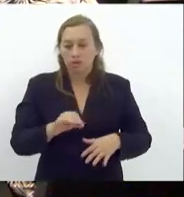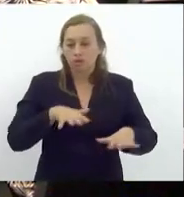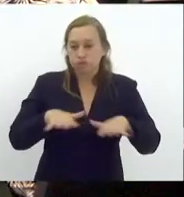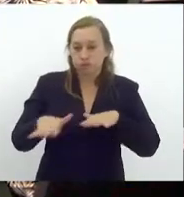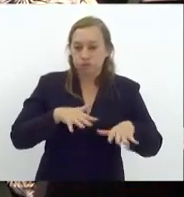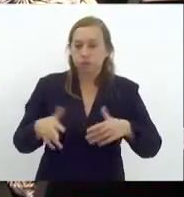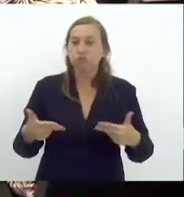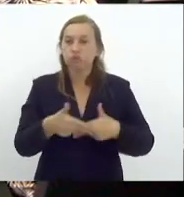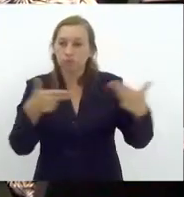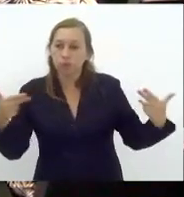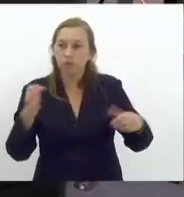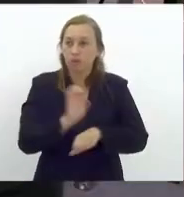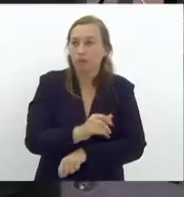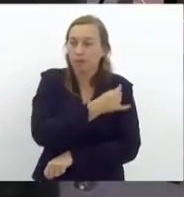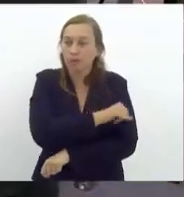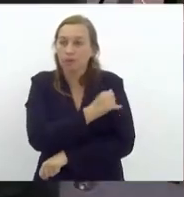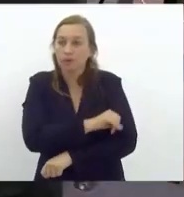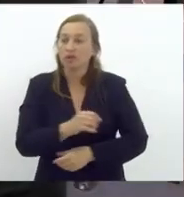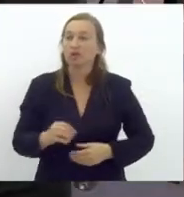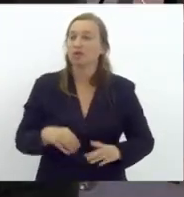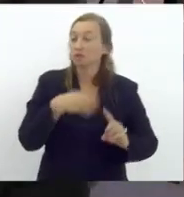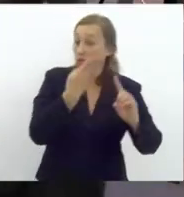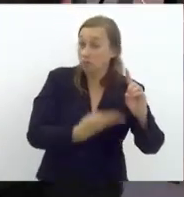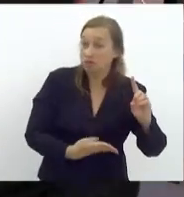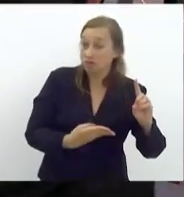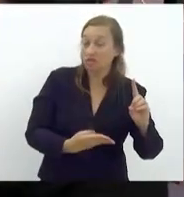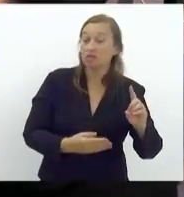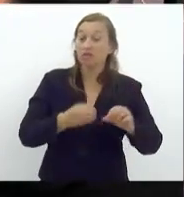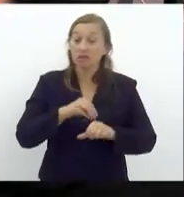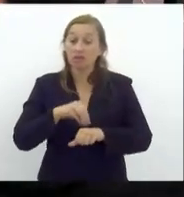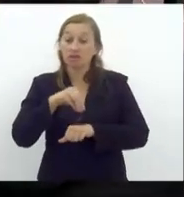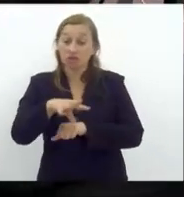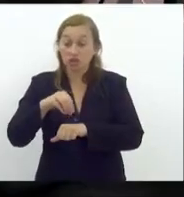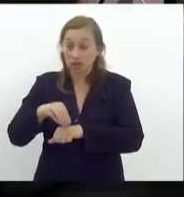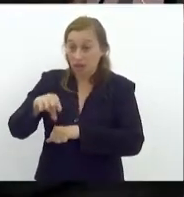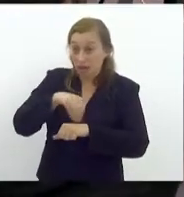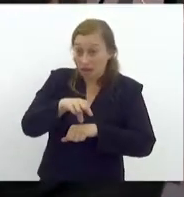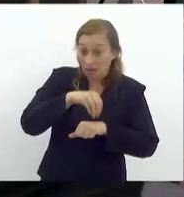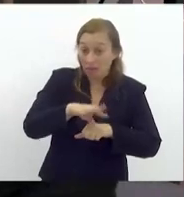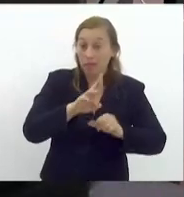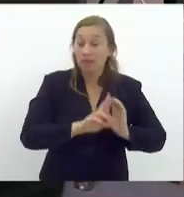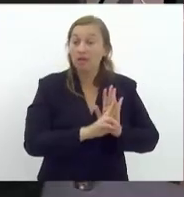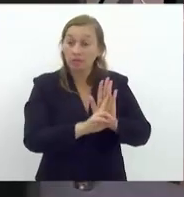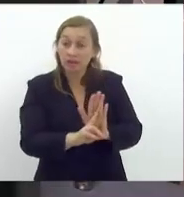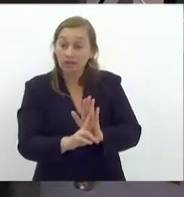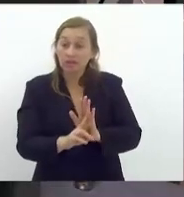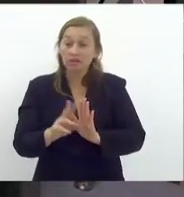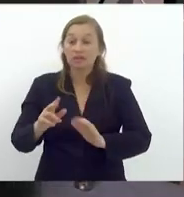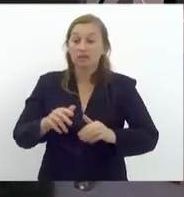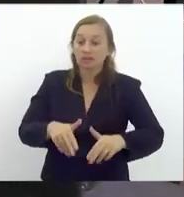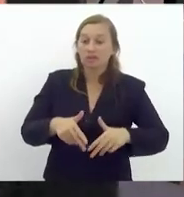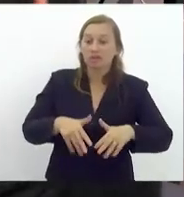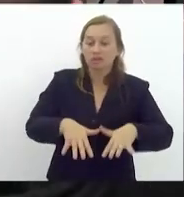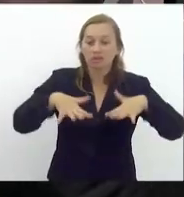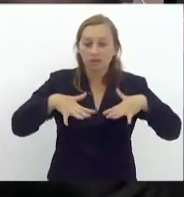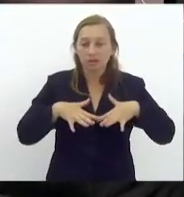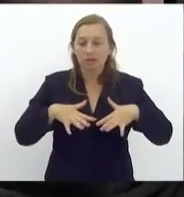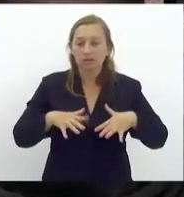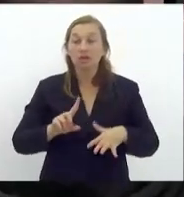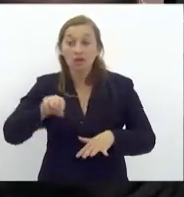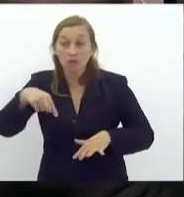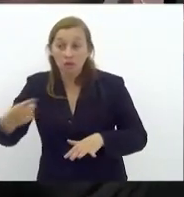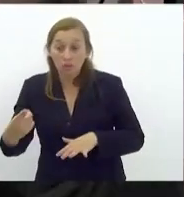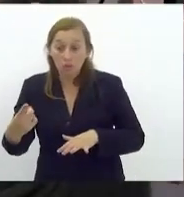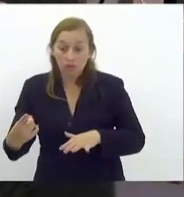no estado do Rio de Janeiro os homenageados serão indicados pelos representantes da frente parlamentar e outras entidades